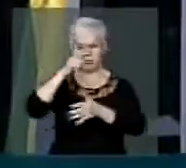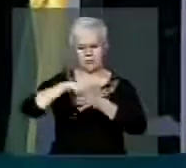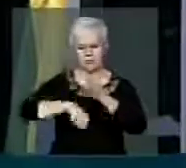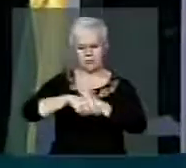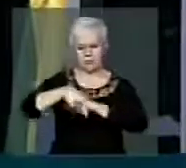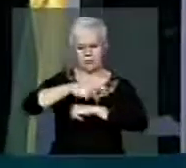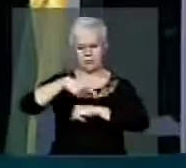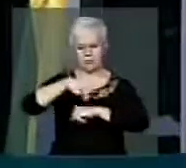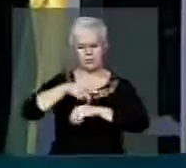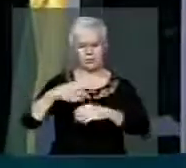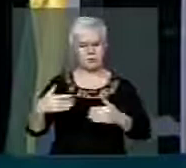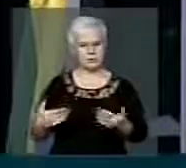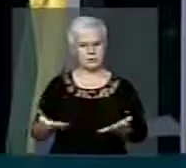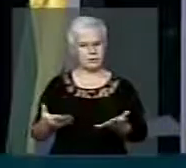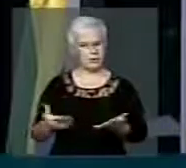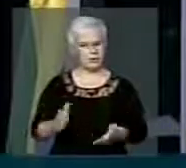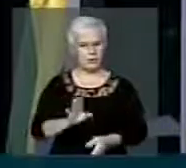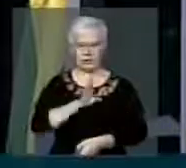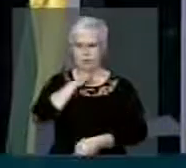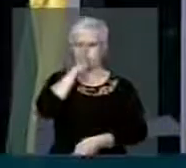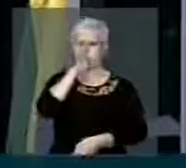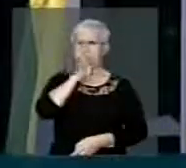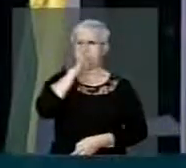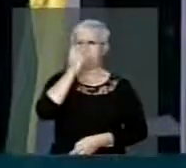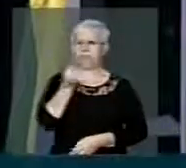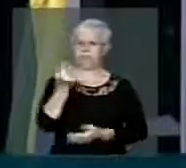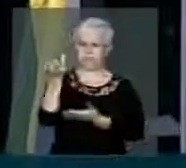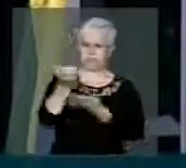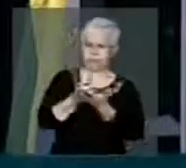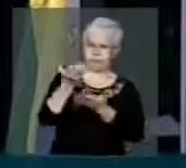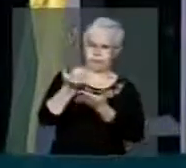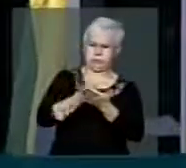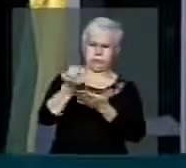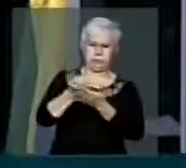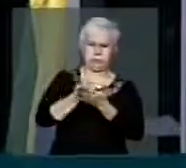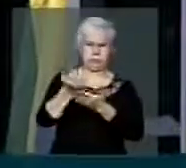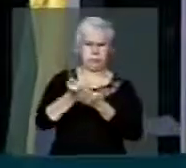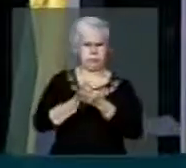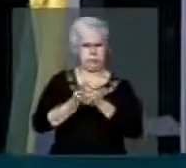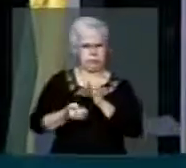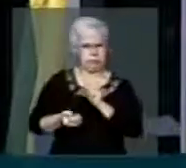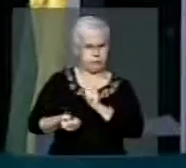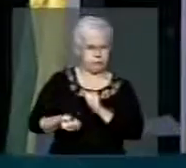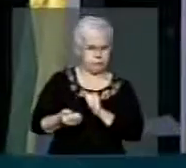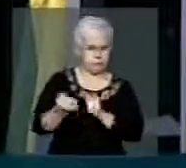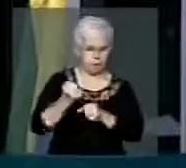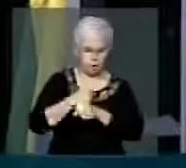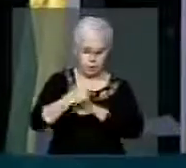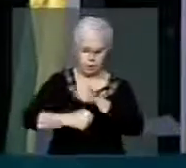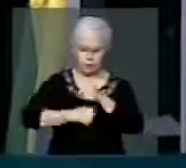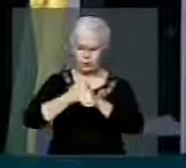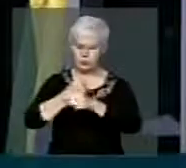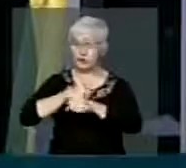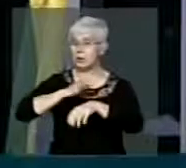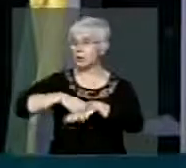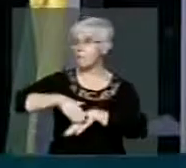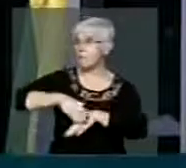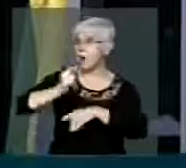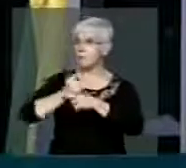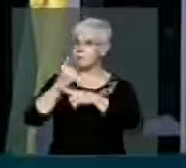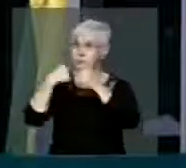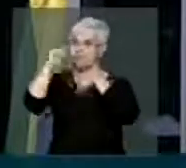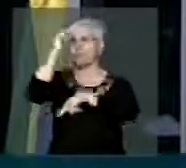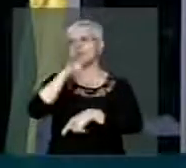país. É uma volúpia de arrecadação que a cada ano, senhor presidente, tende a aumentar.